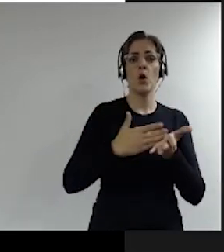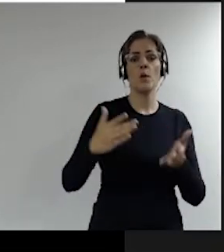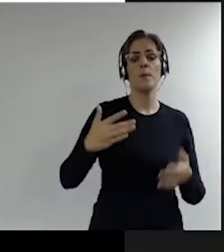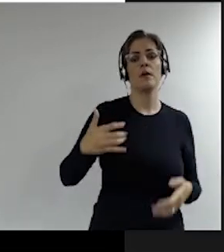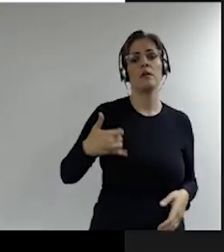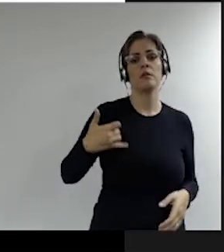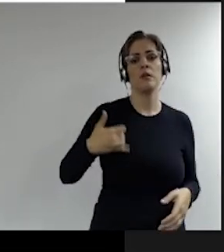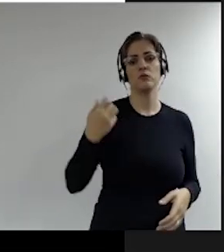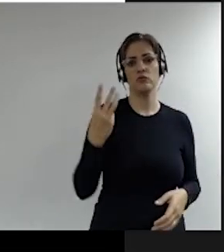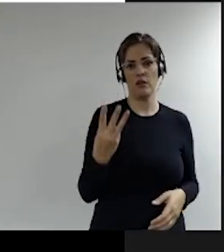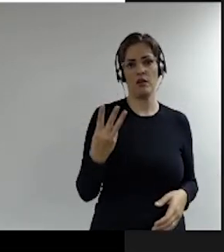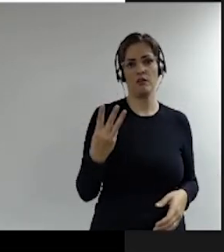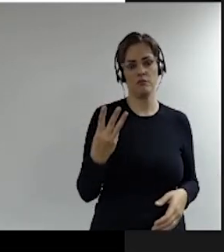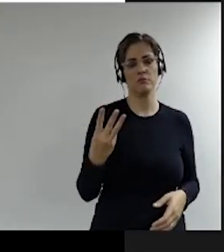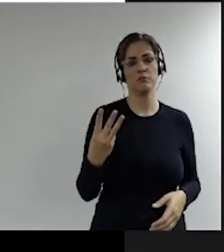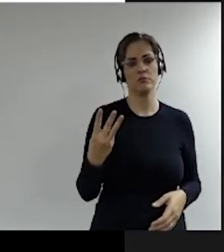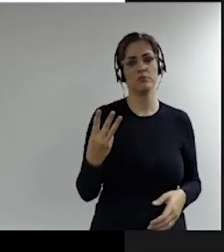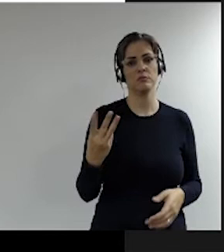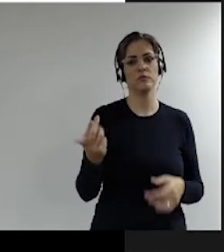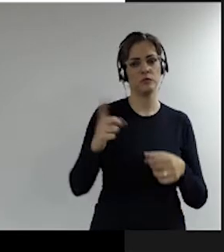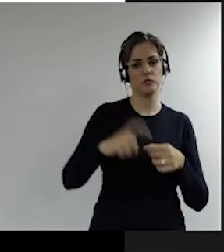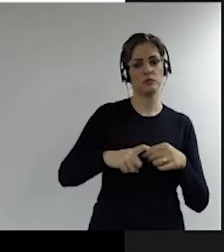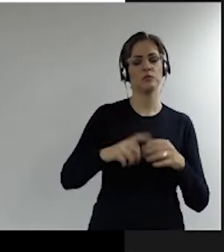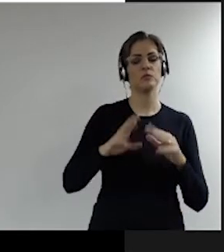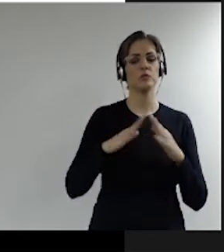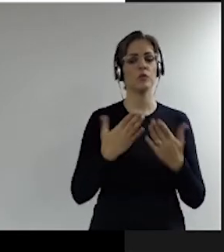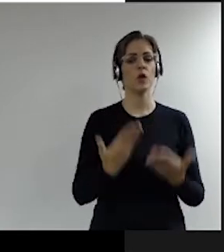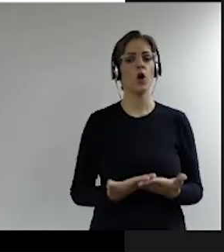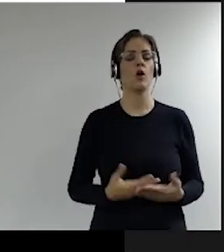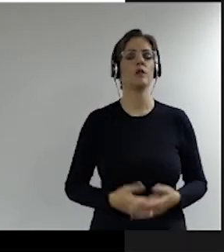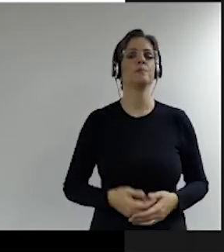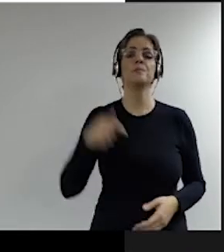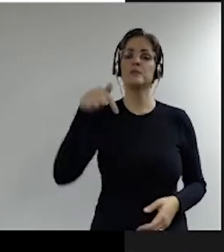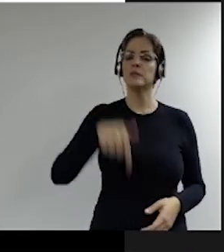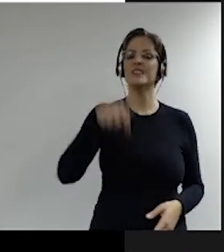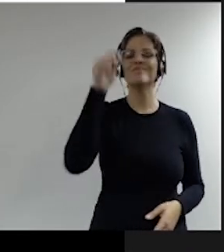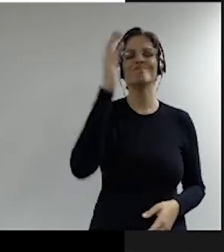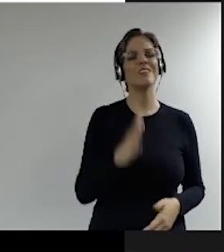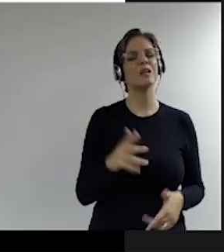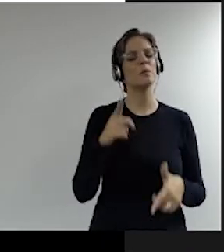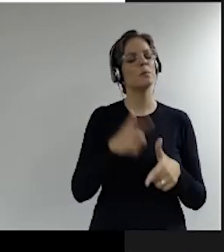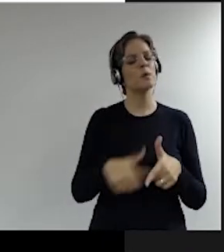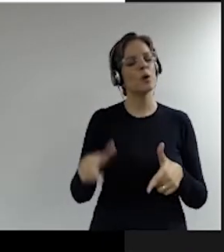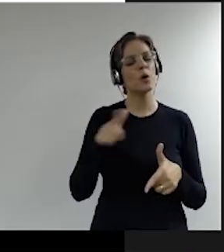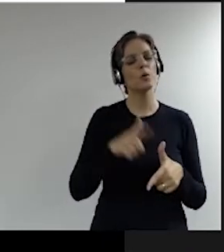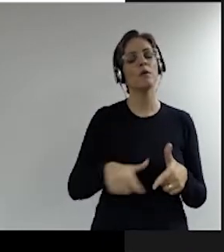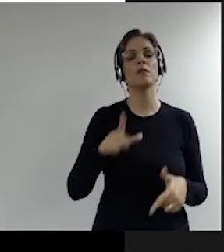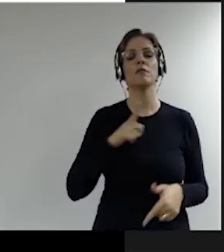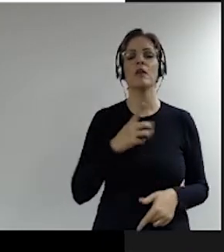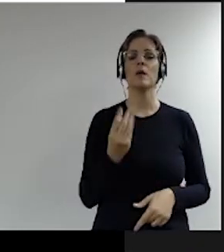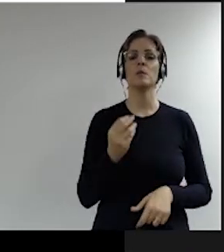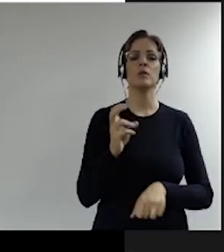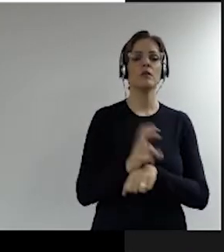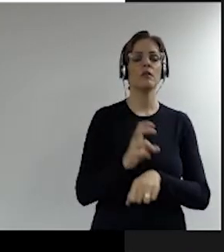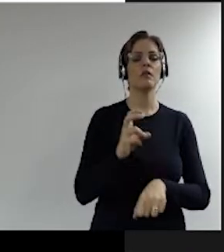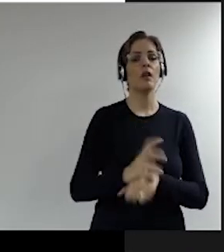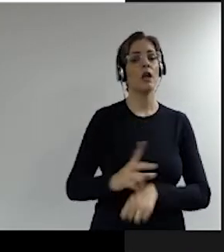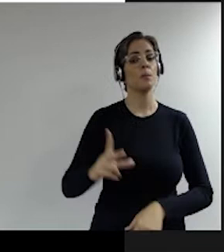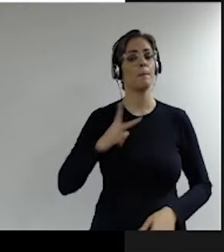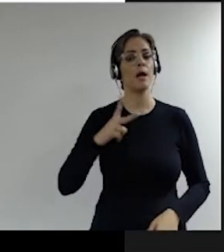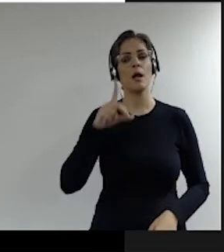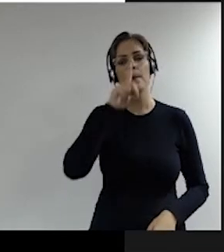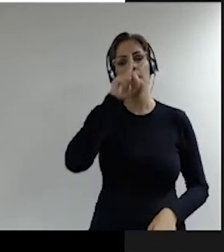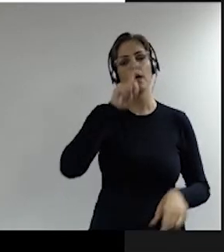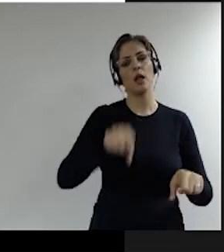3. E eu sei que nós temos um problema no Brasil de creches particulares com risco de quebrar, e